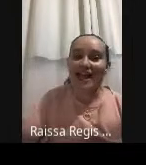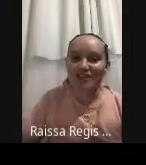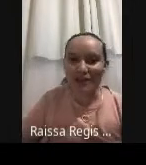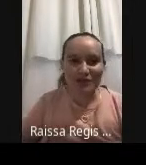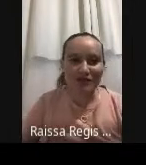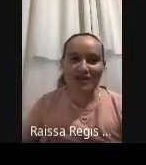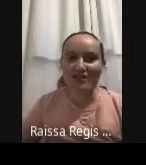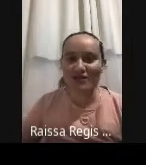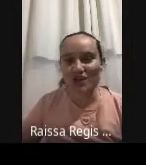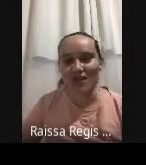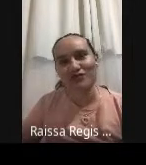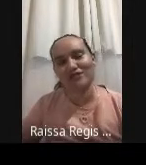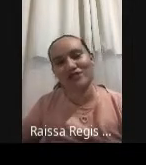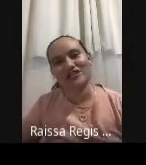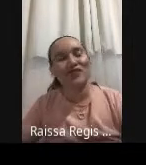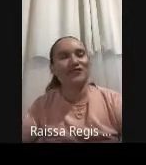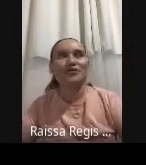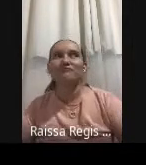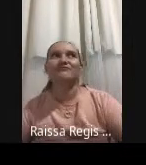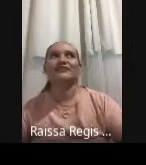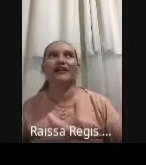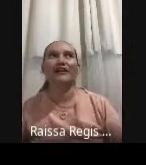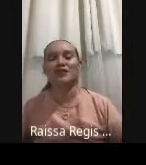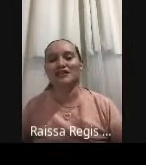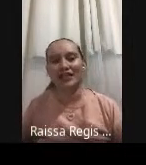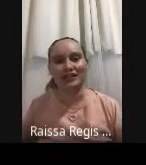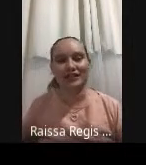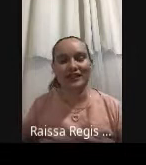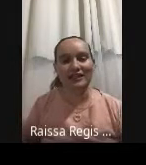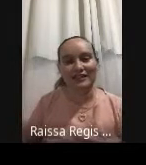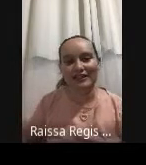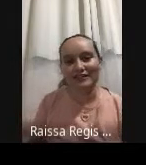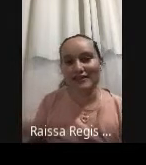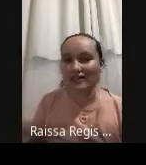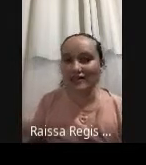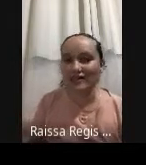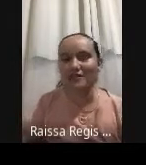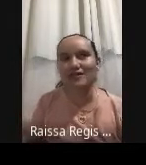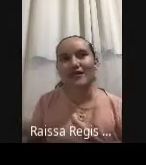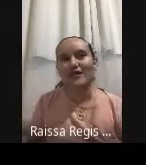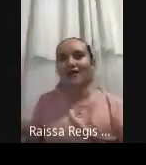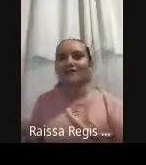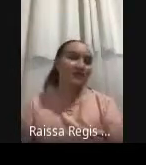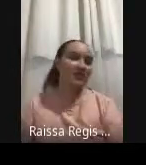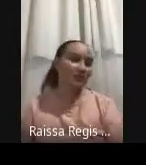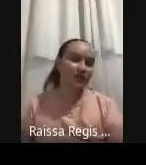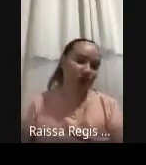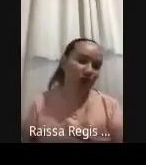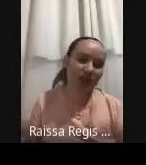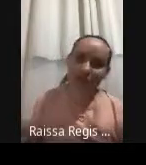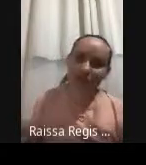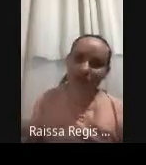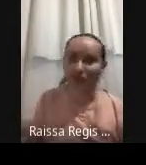que acha que é possível, escreve aí no chat se você já viu uma escrita, né, na Libras. Se você não viu, você